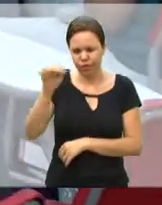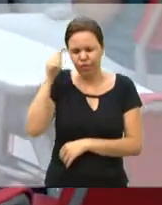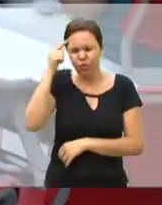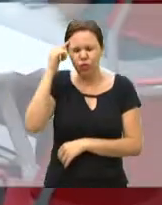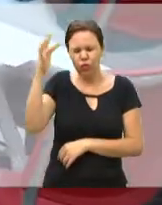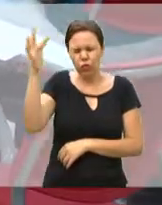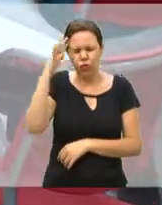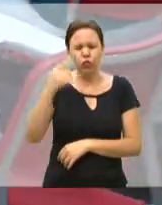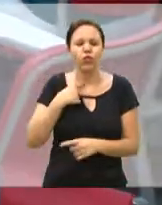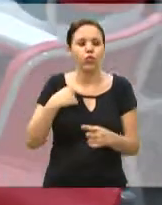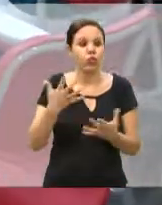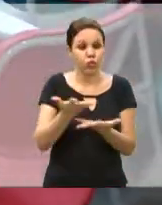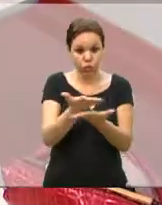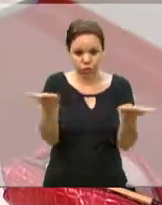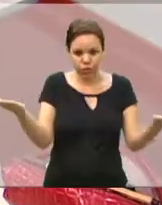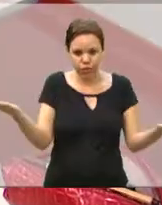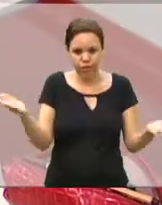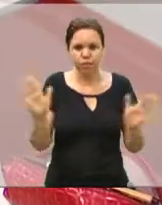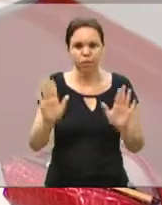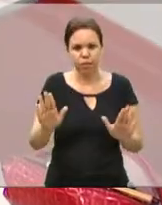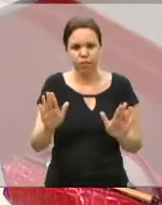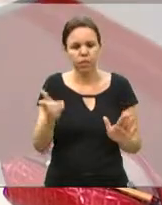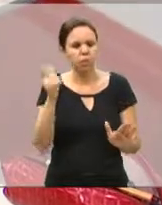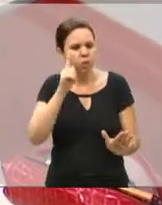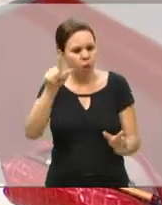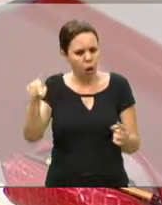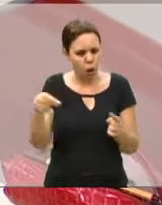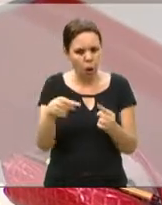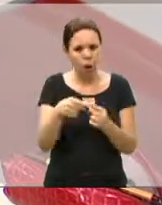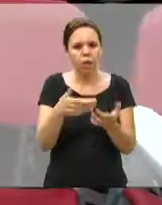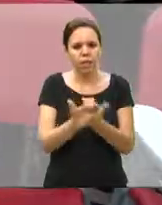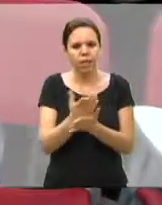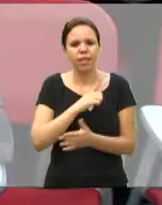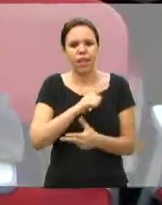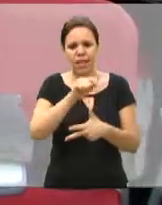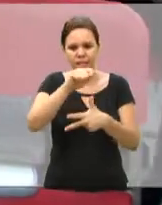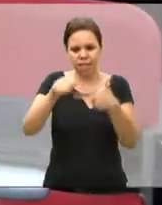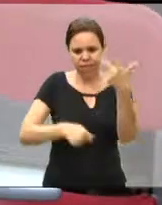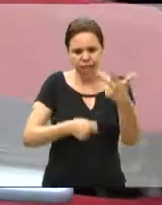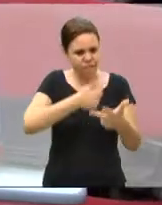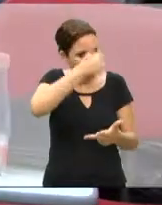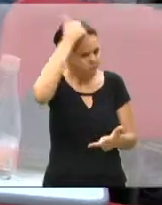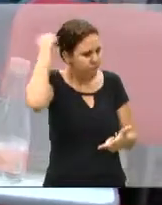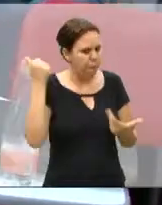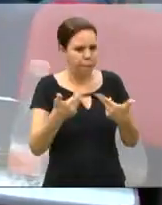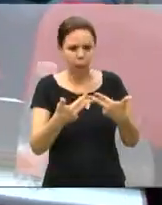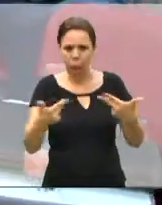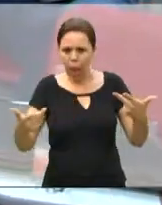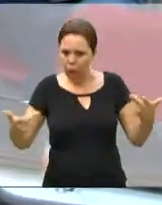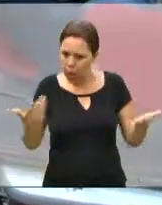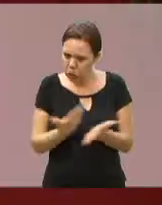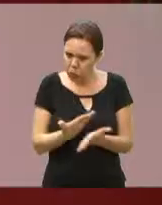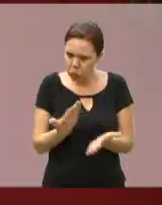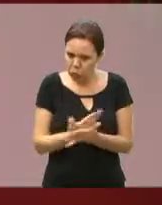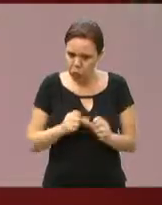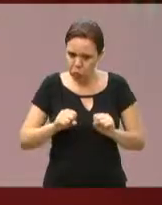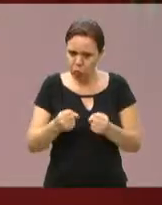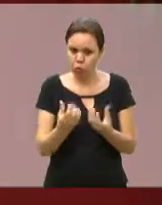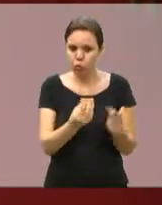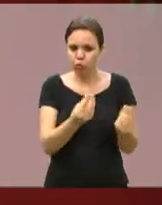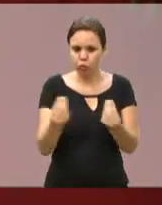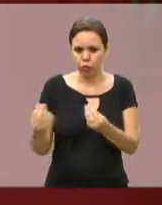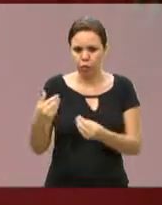o desejo deles. Só que para chegar lá tem o Enem, vestibular e muito estudo. Para mim é